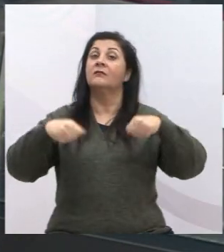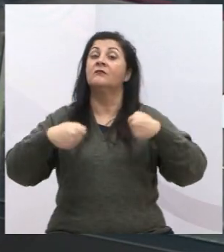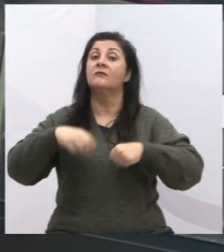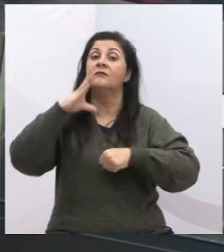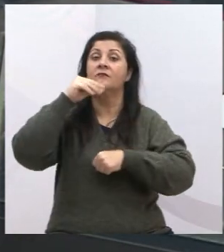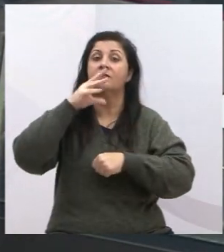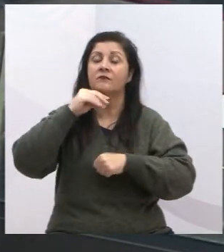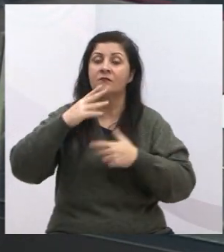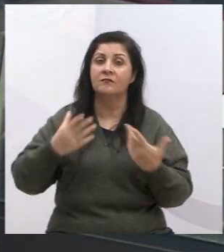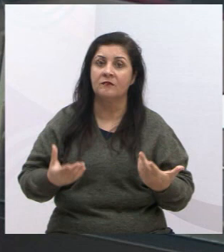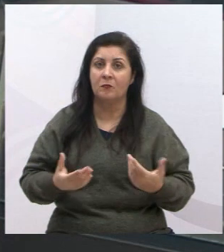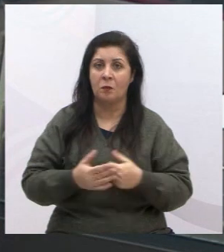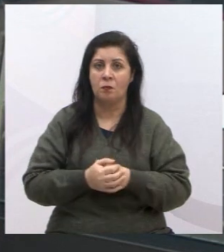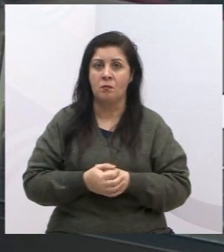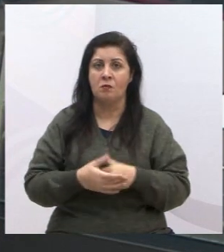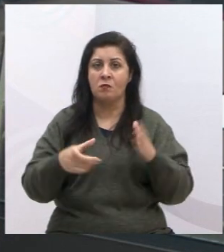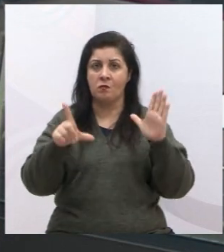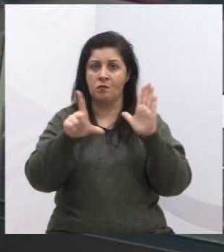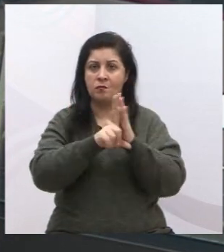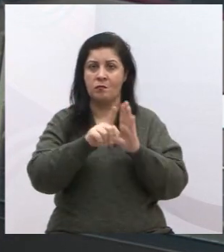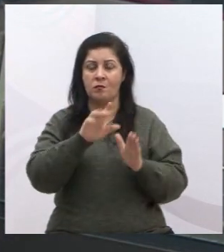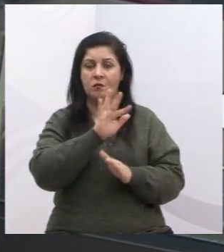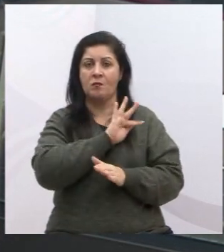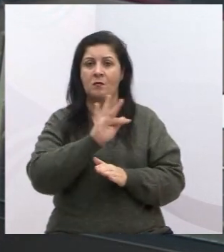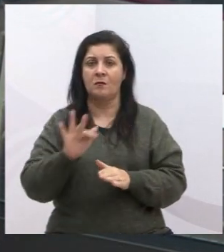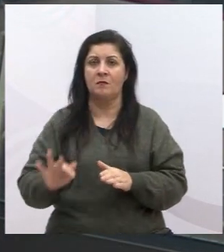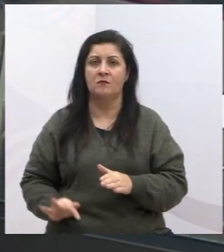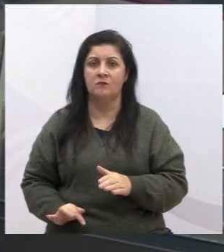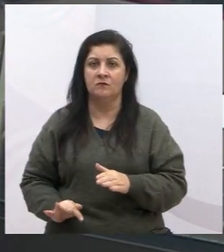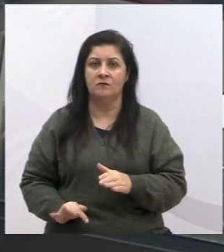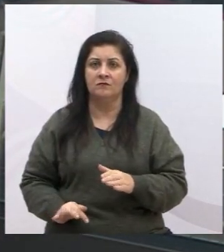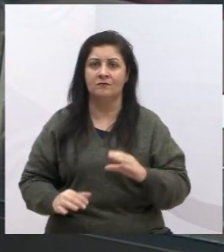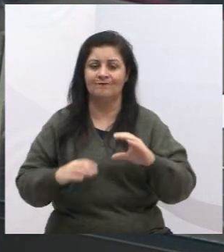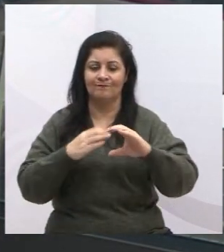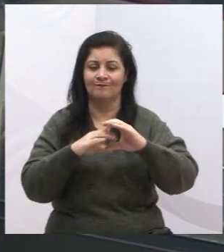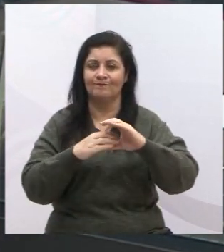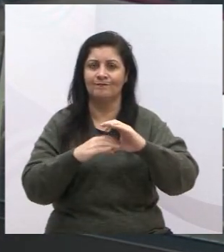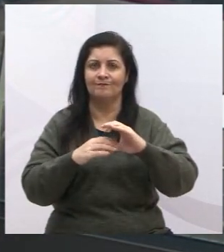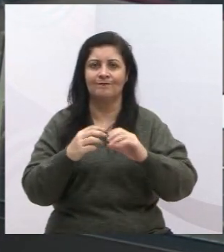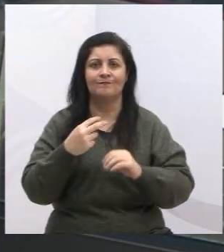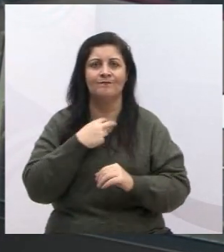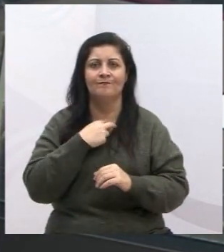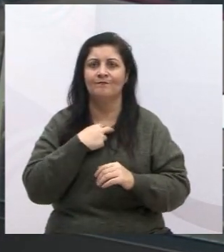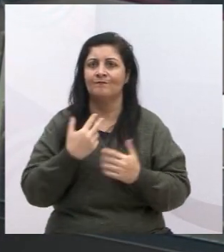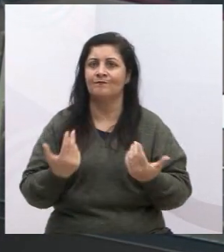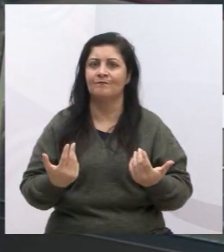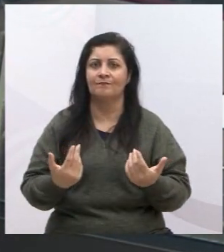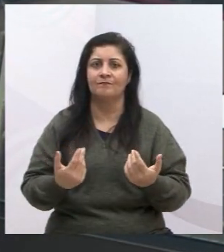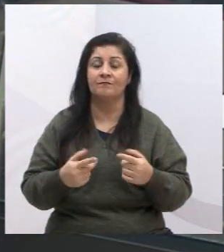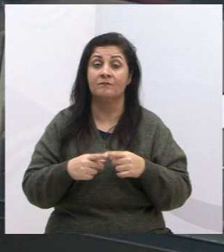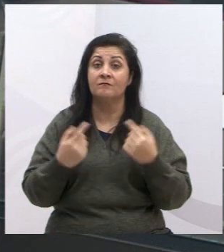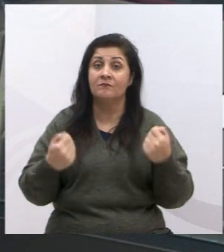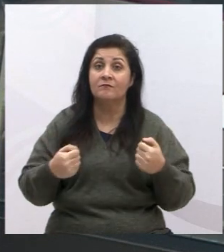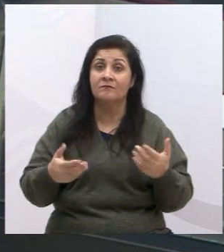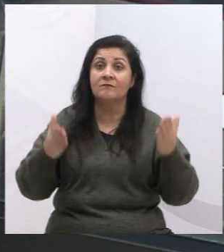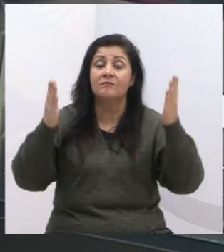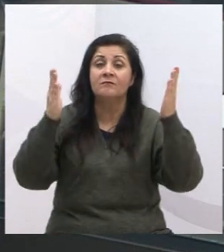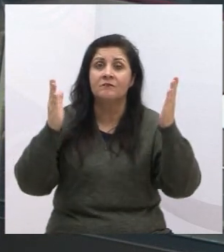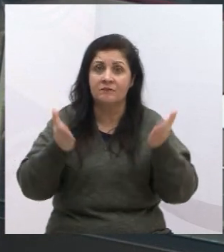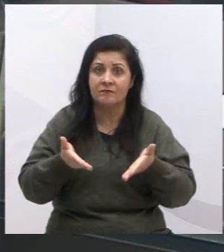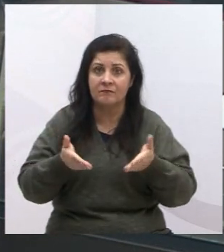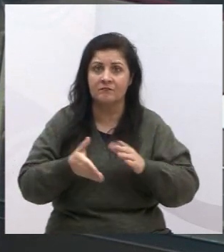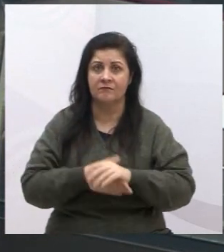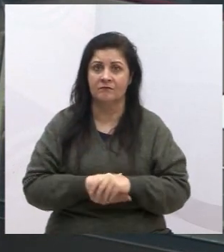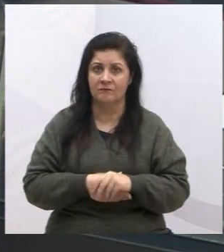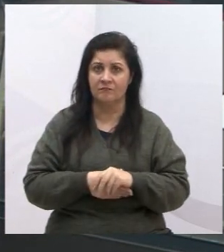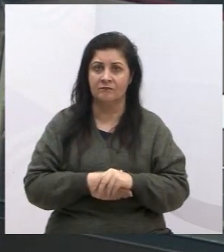gente sabe que, de acordo com a legislação federal, nós estamos com os concursos suspensos, mas nós temos que pensar hoje em já